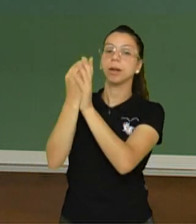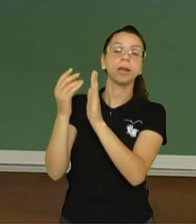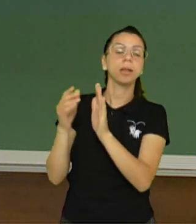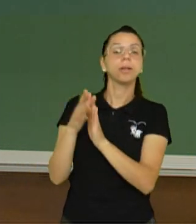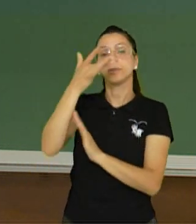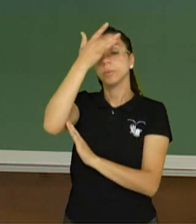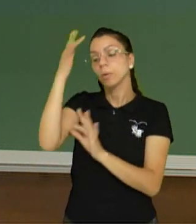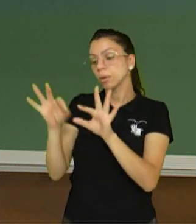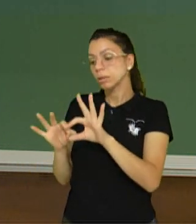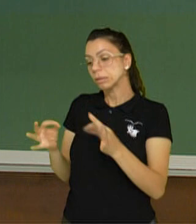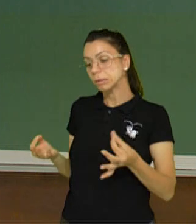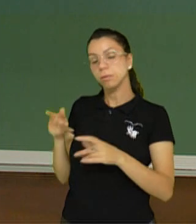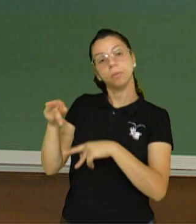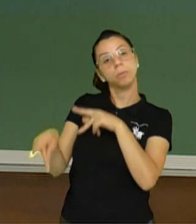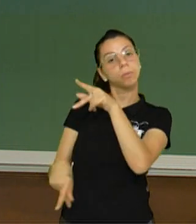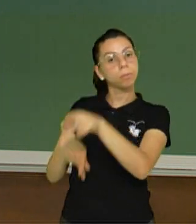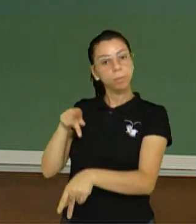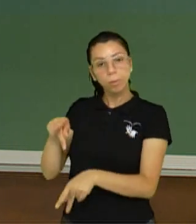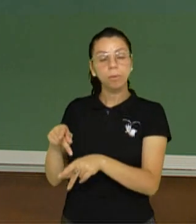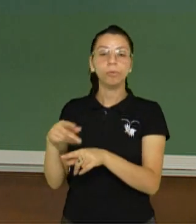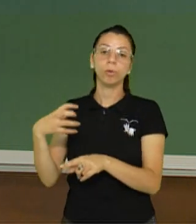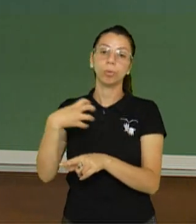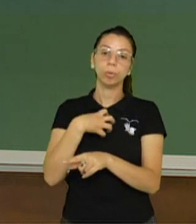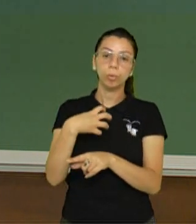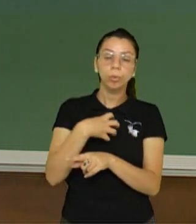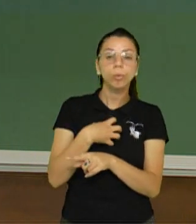simples, essa nova forma de arte.